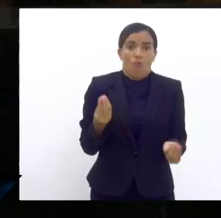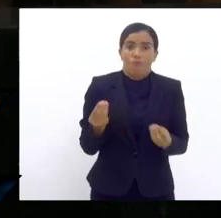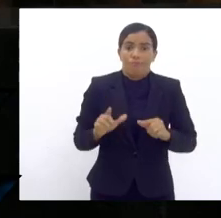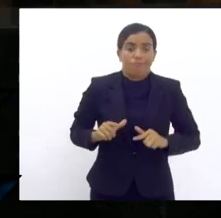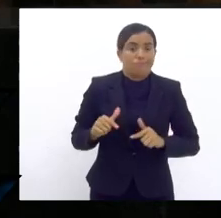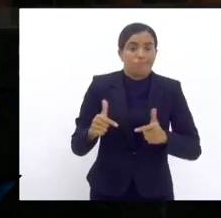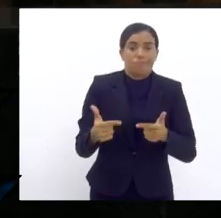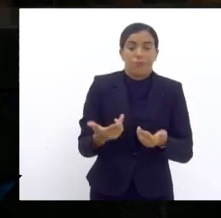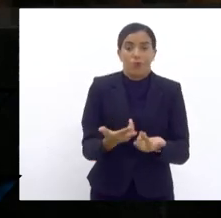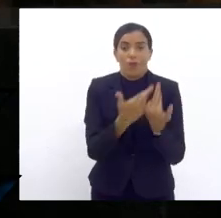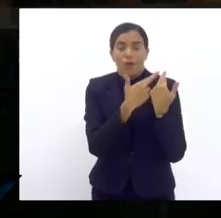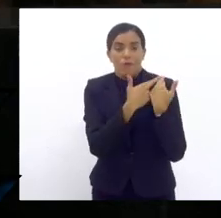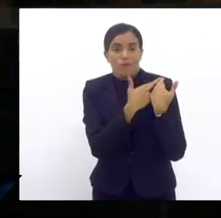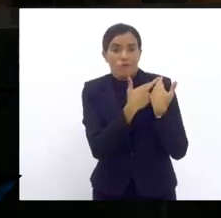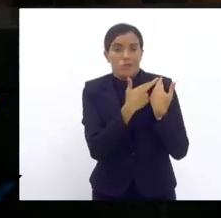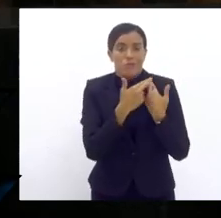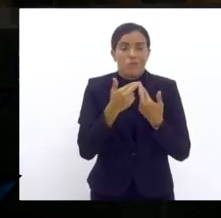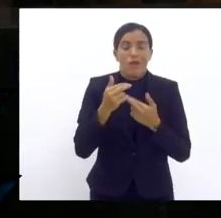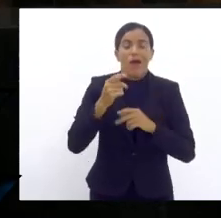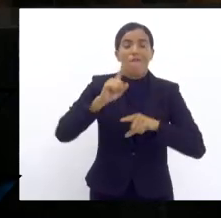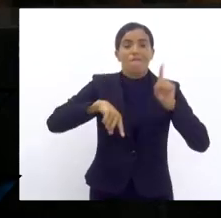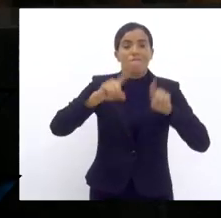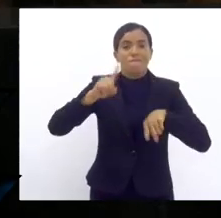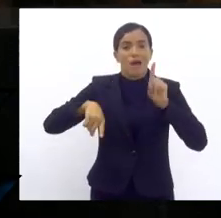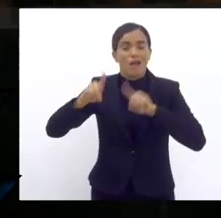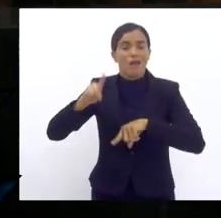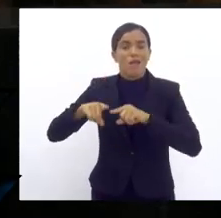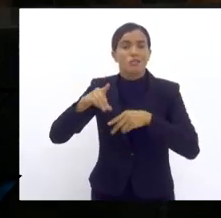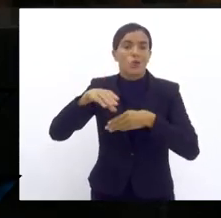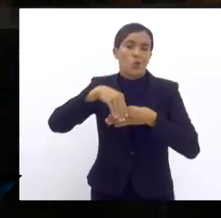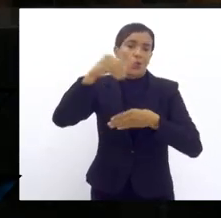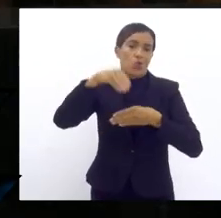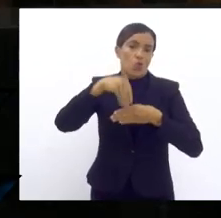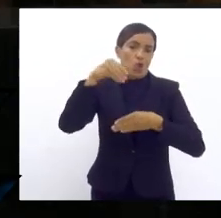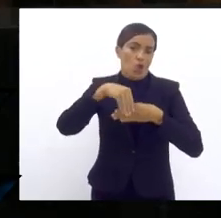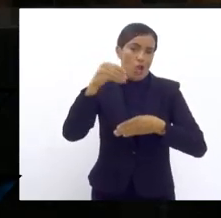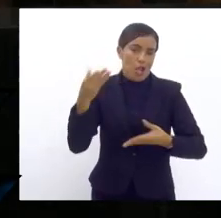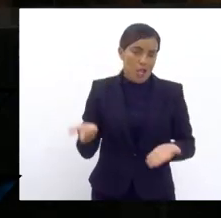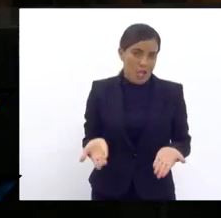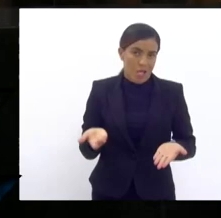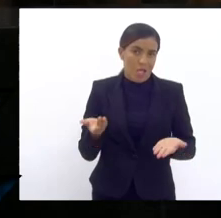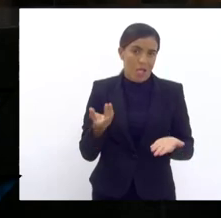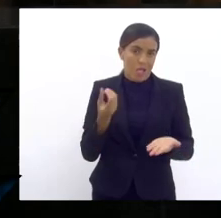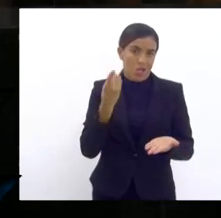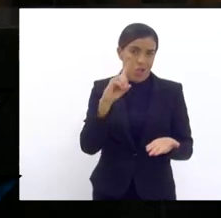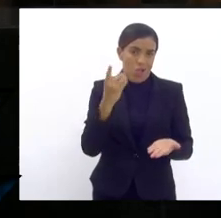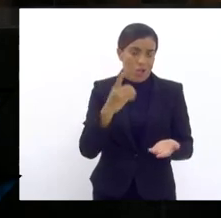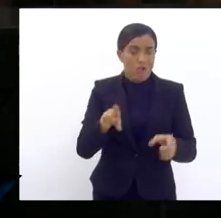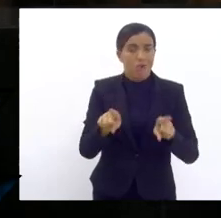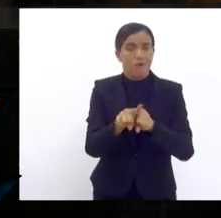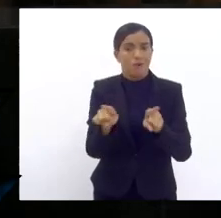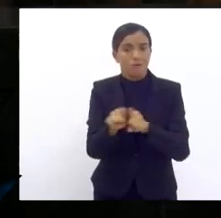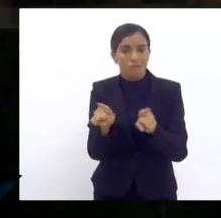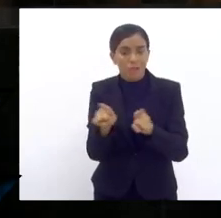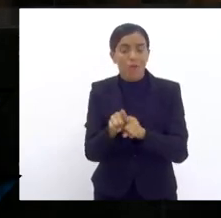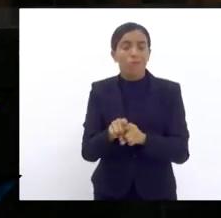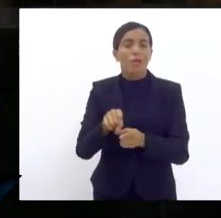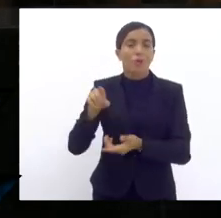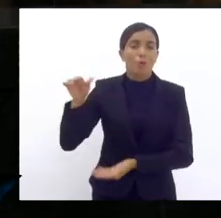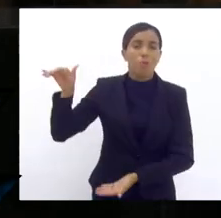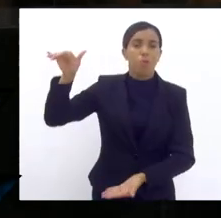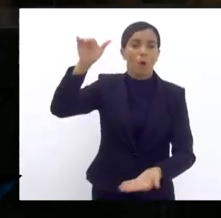a função da variação do dólar e do preço internacional do barril de petróleo